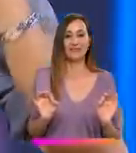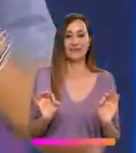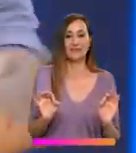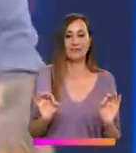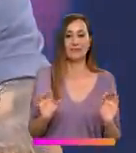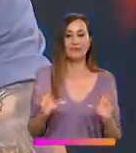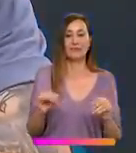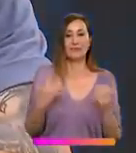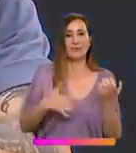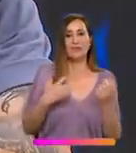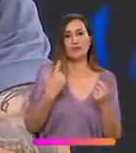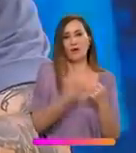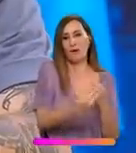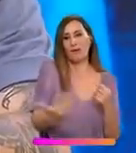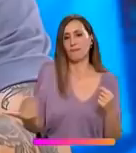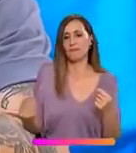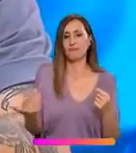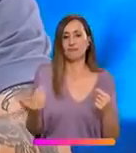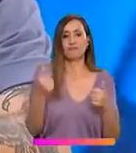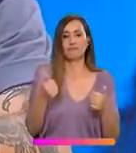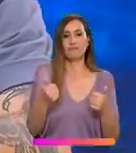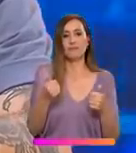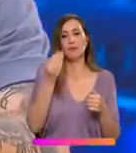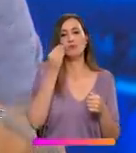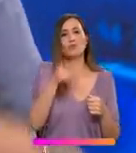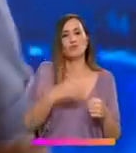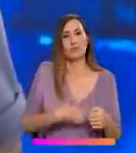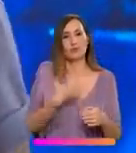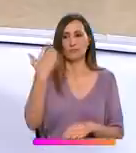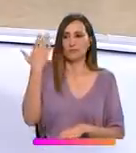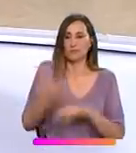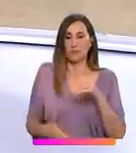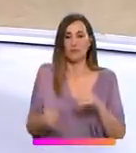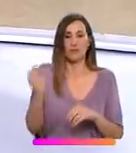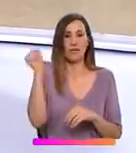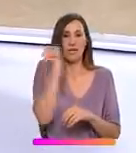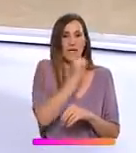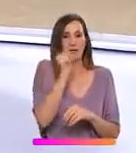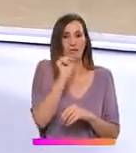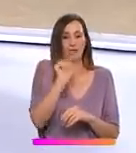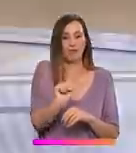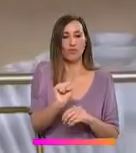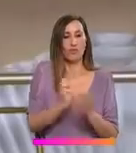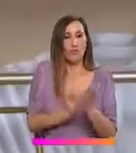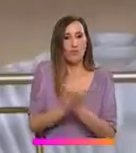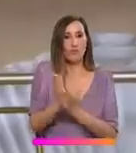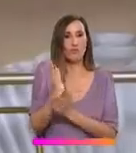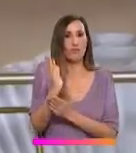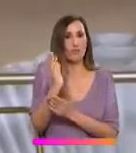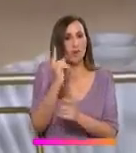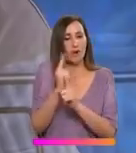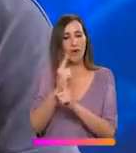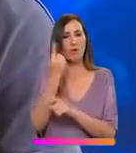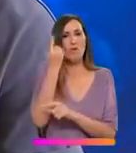Vão ver muitos mais concertos por aí fora. E está a correr super bem. Olha, como é que tu te sentes quando de repente tens uma canção que não sai da tendência? Mais